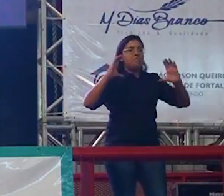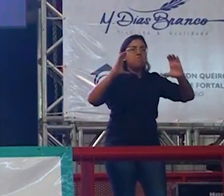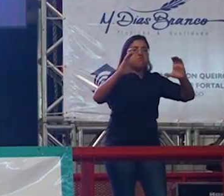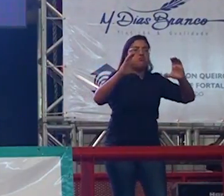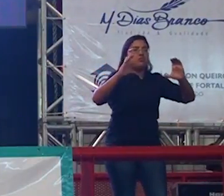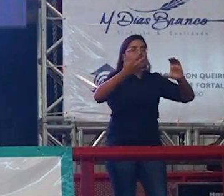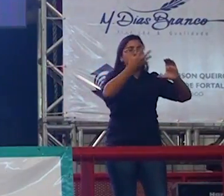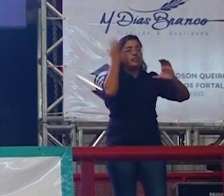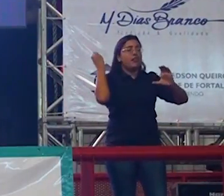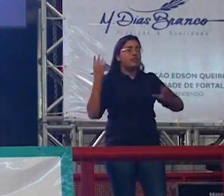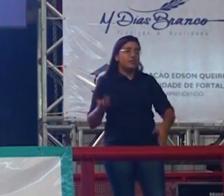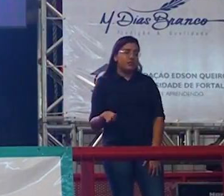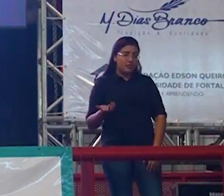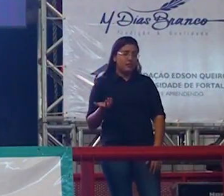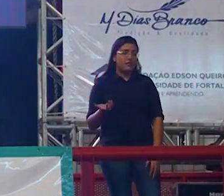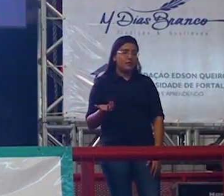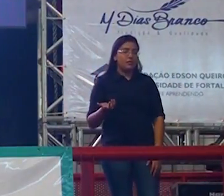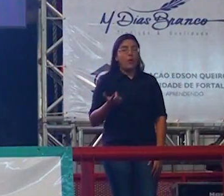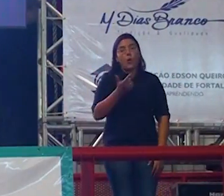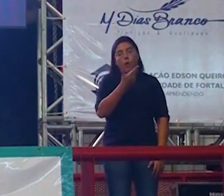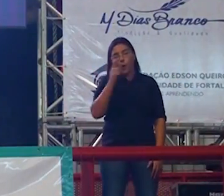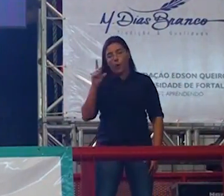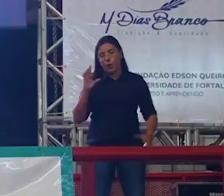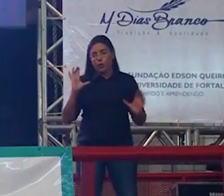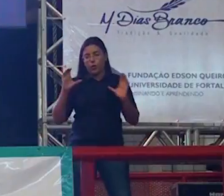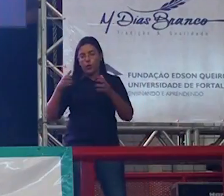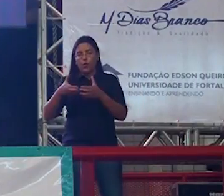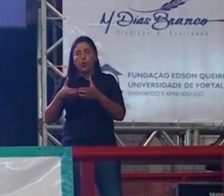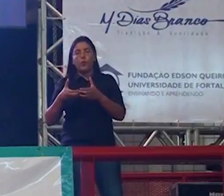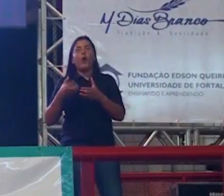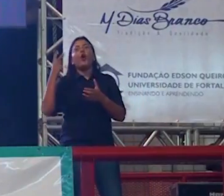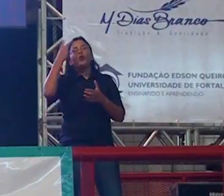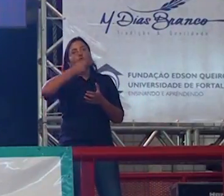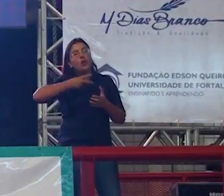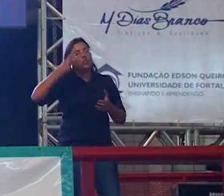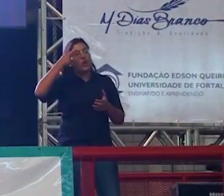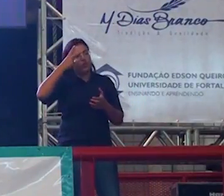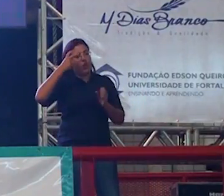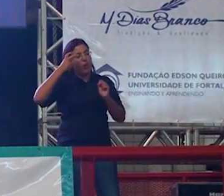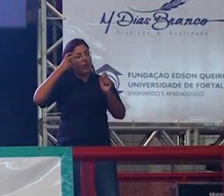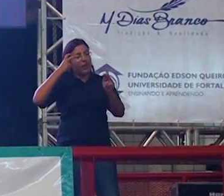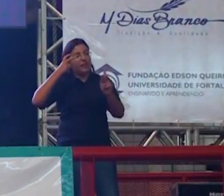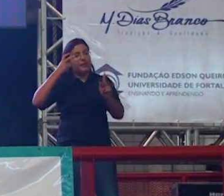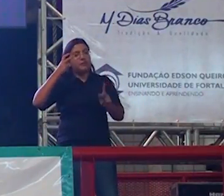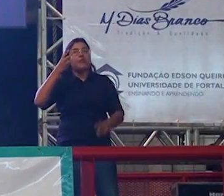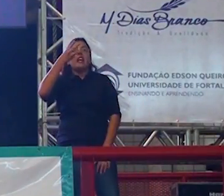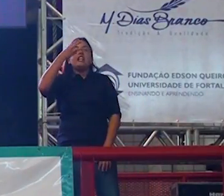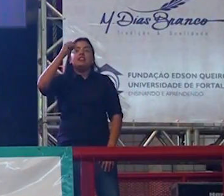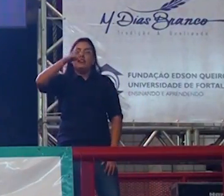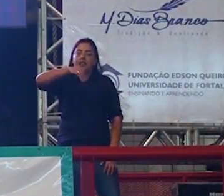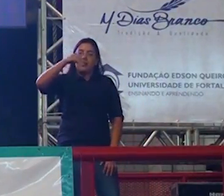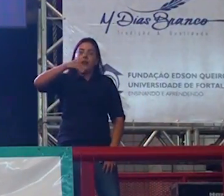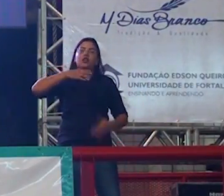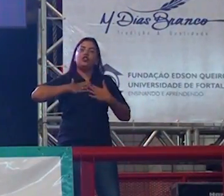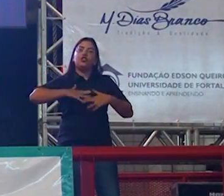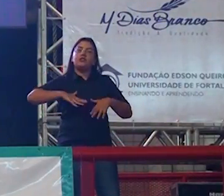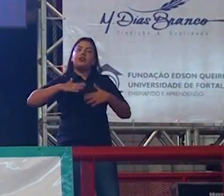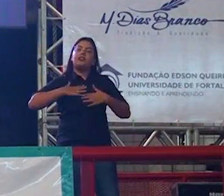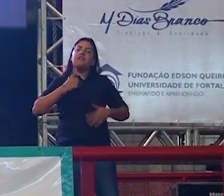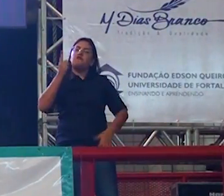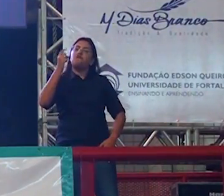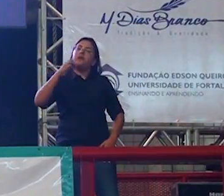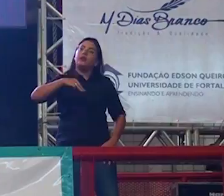meio a galera esquece. E o outro grupo, eles estudaram 2 horas, mas a cada meia hora eles paravam 1